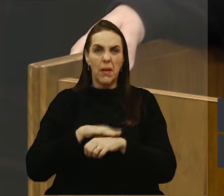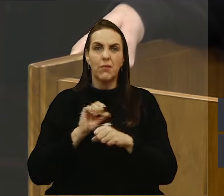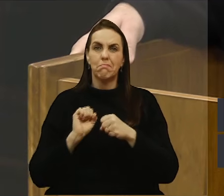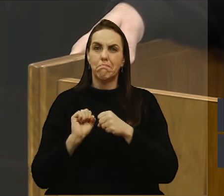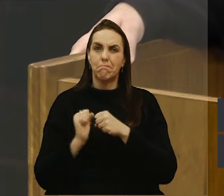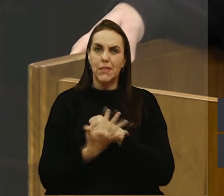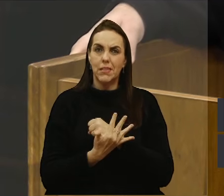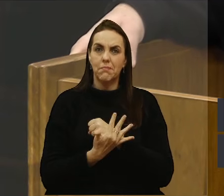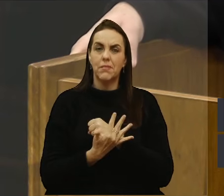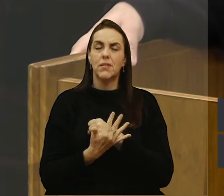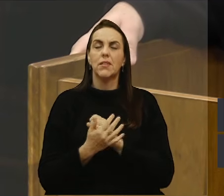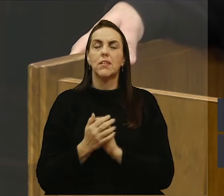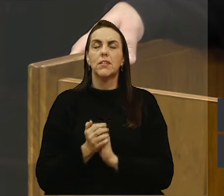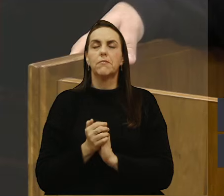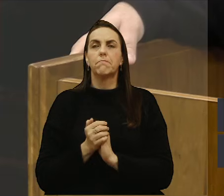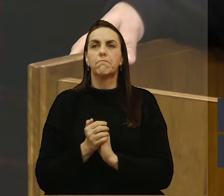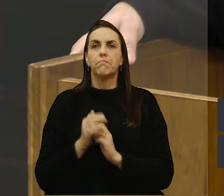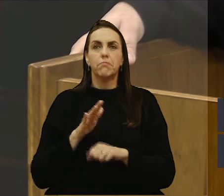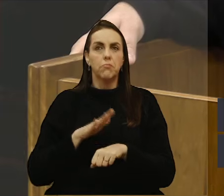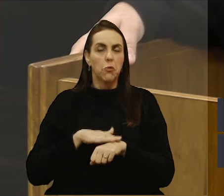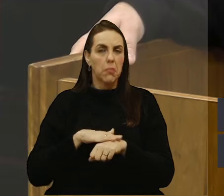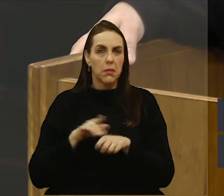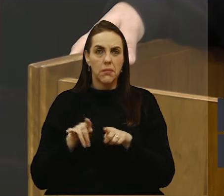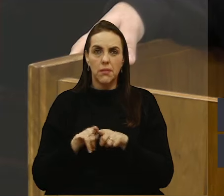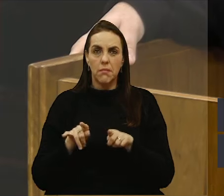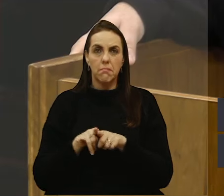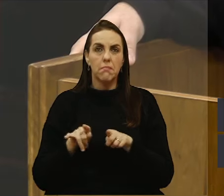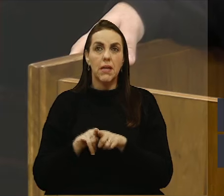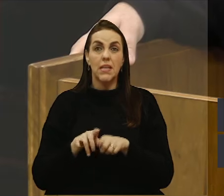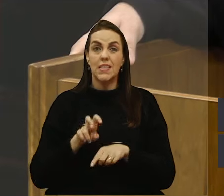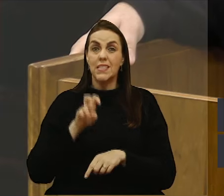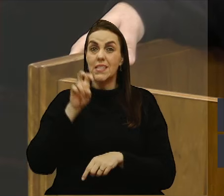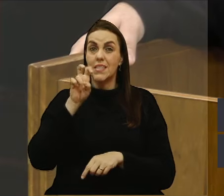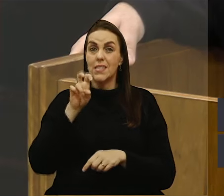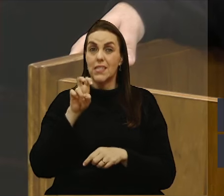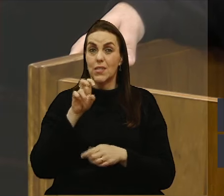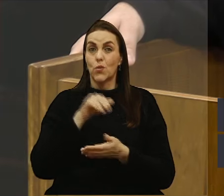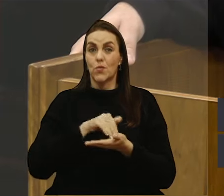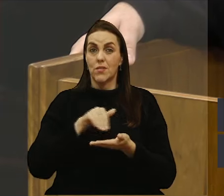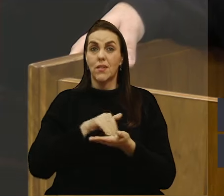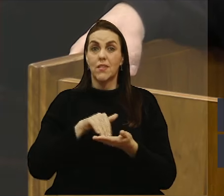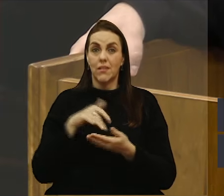pandemia, queda de 4, 5 secretários da saúde,